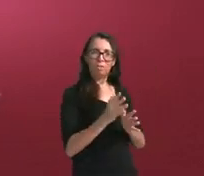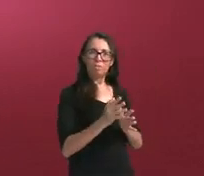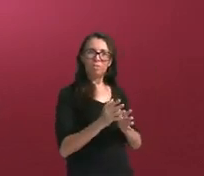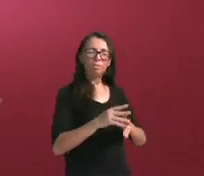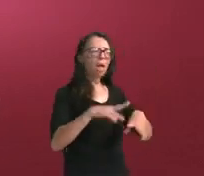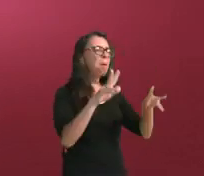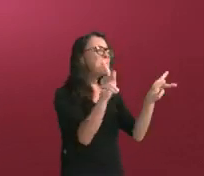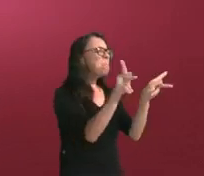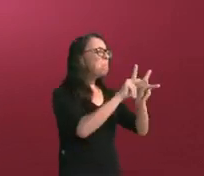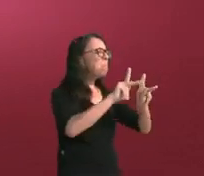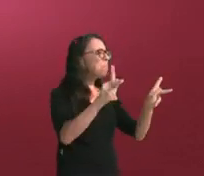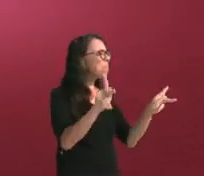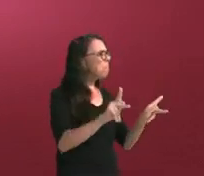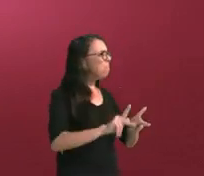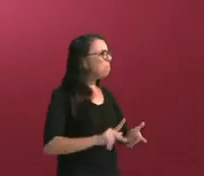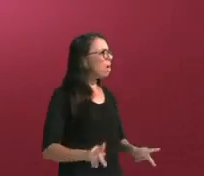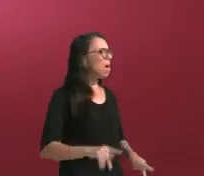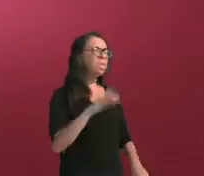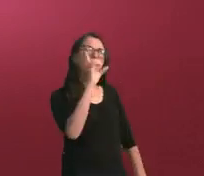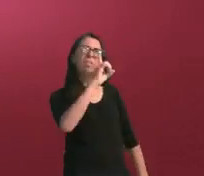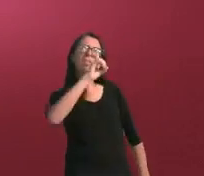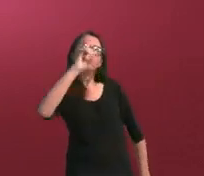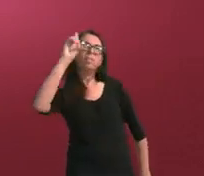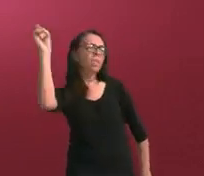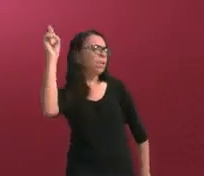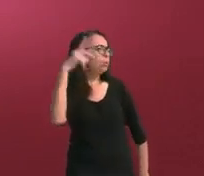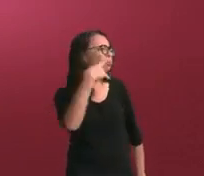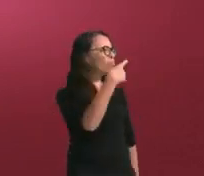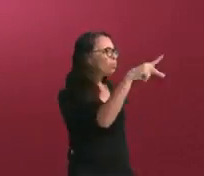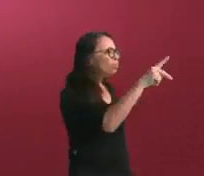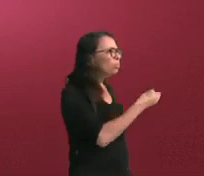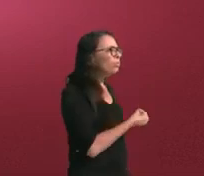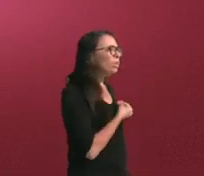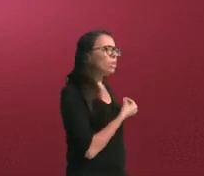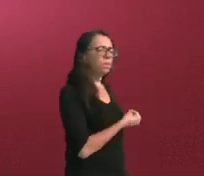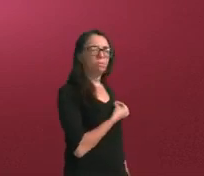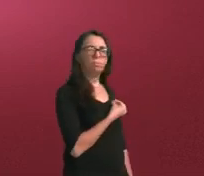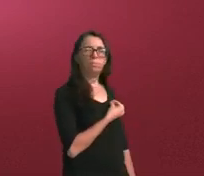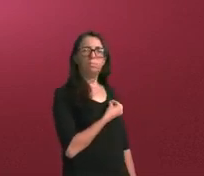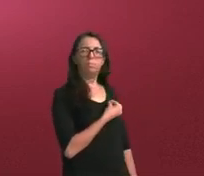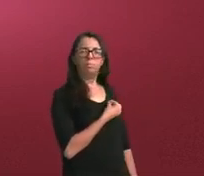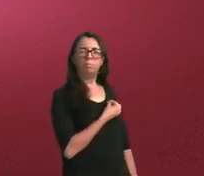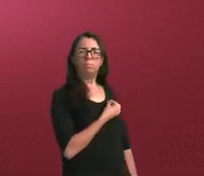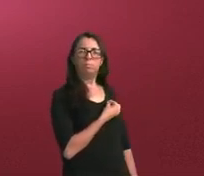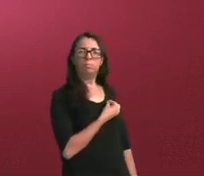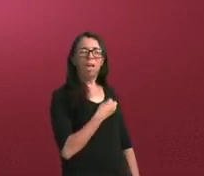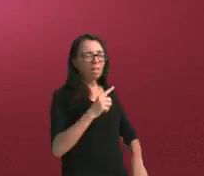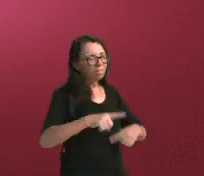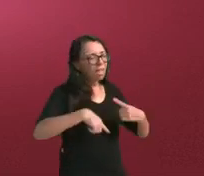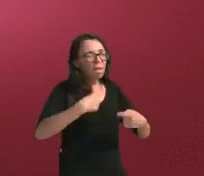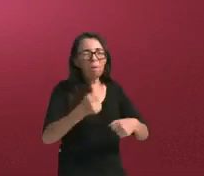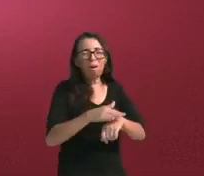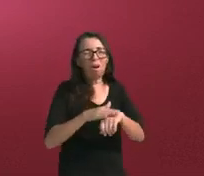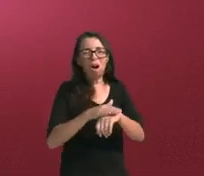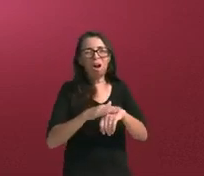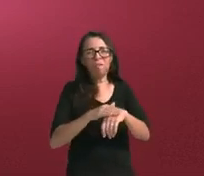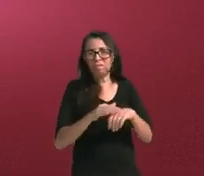que? A paz seja nesta casa. A outra passagem, verso de número 8.